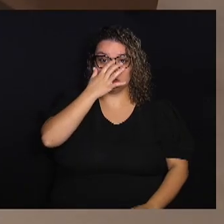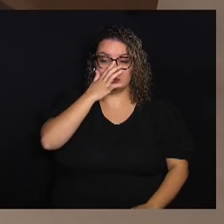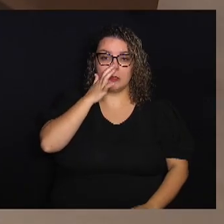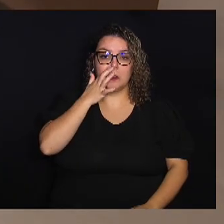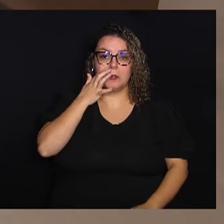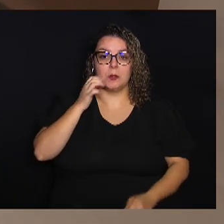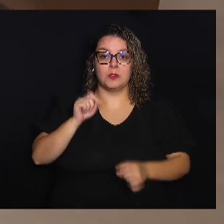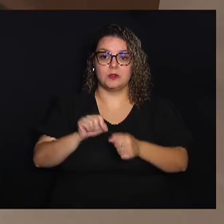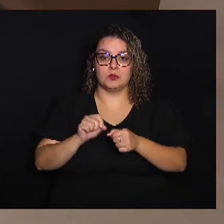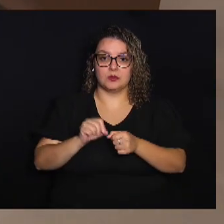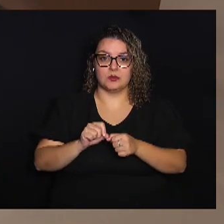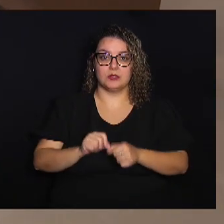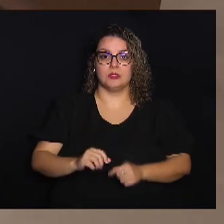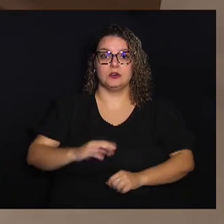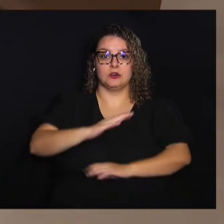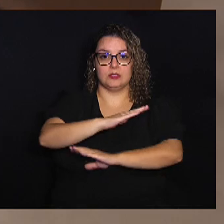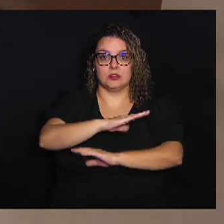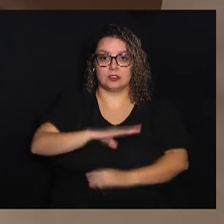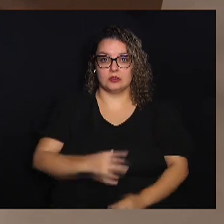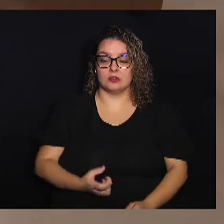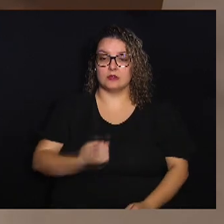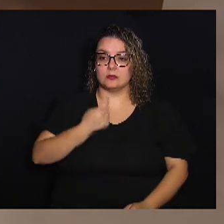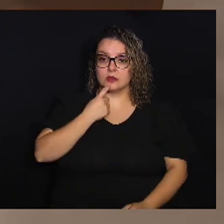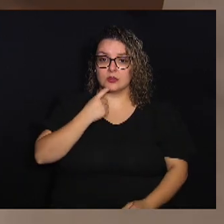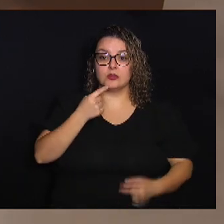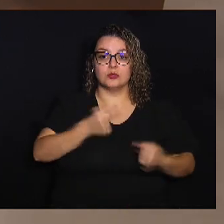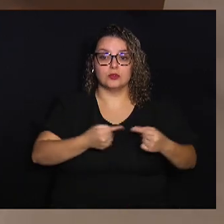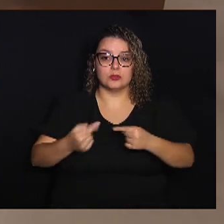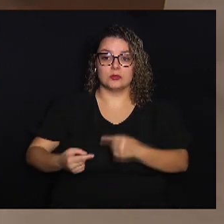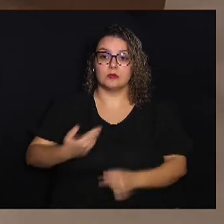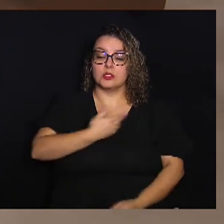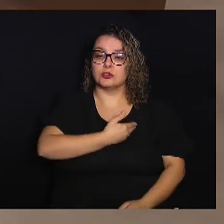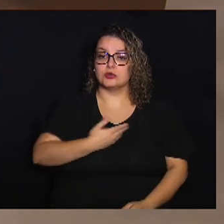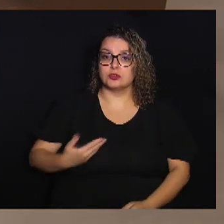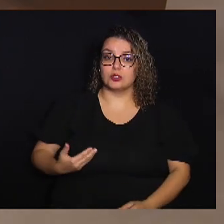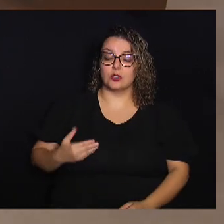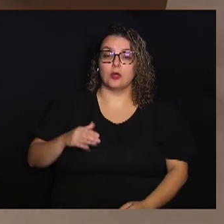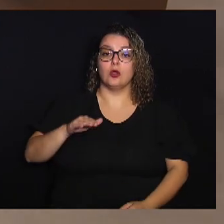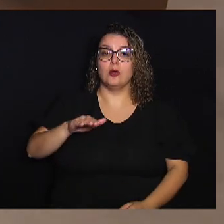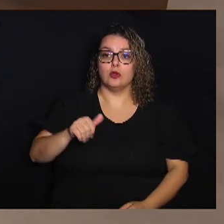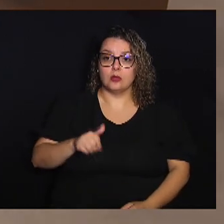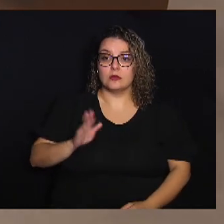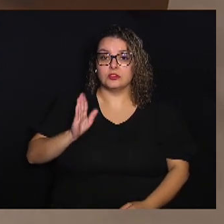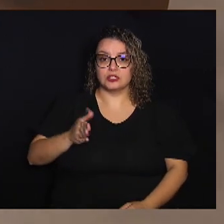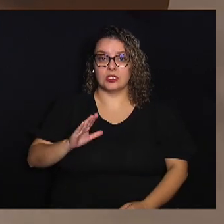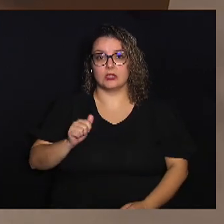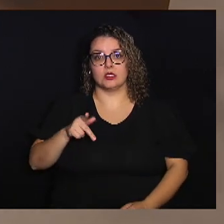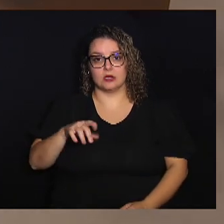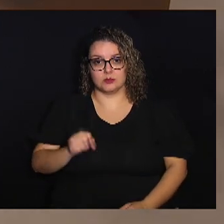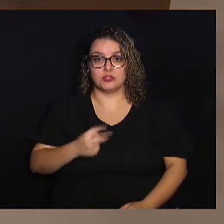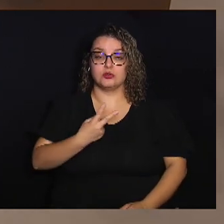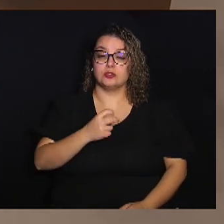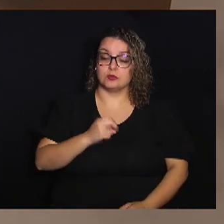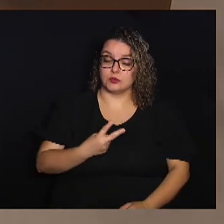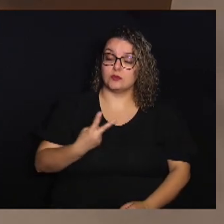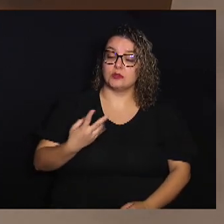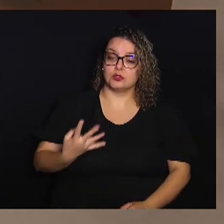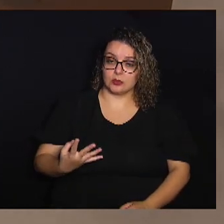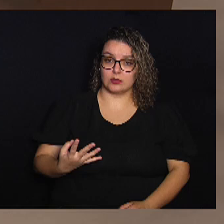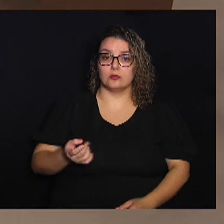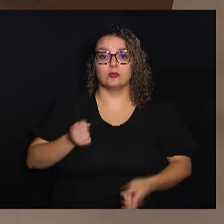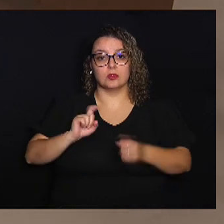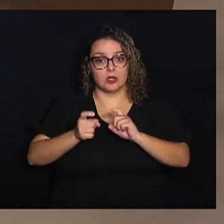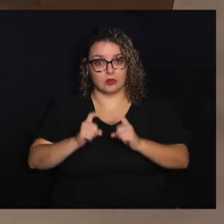foi realizado na Câmara de Campinas o debate público Convoca Já CAPES 2024. Na